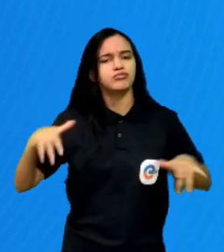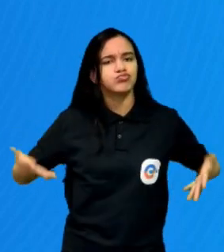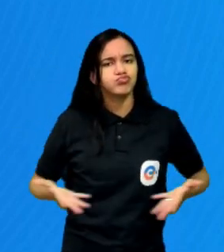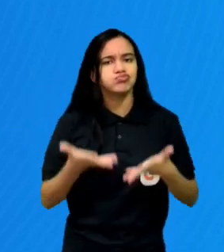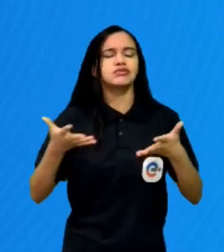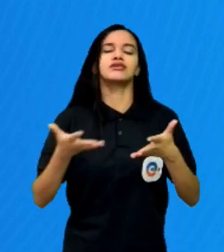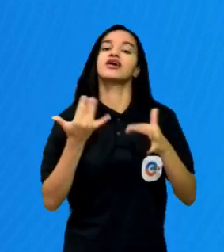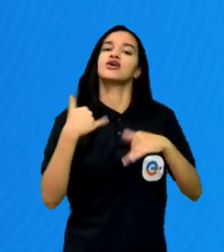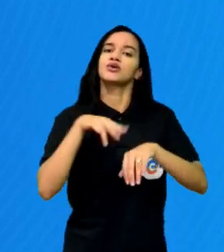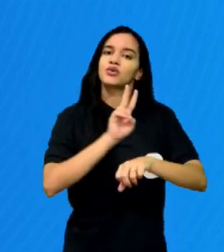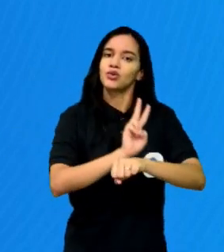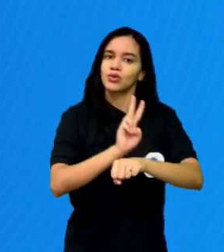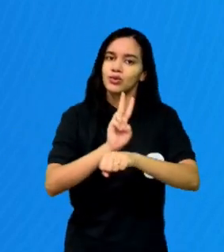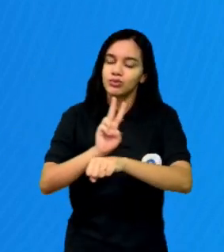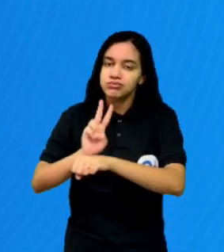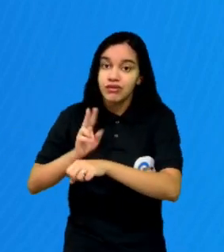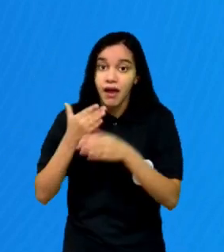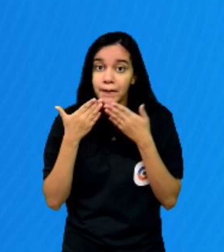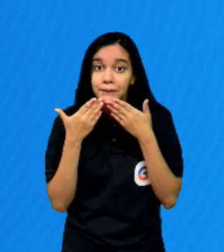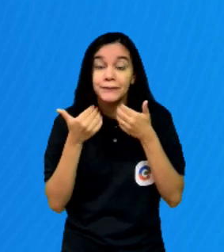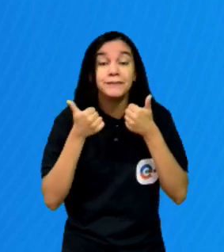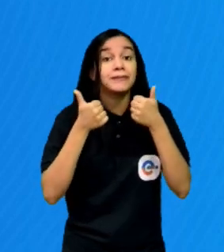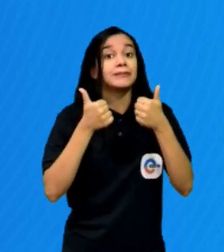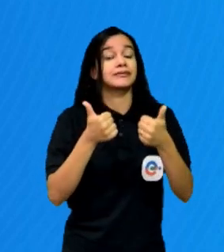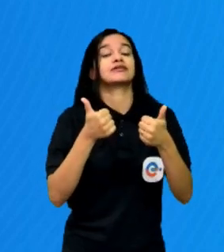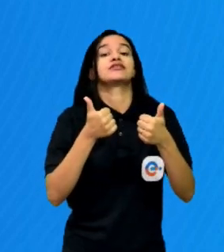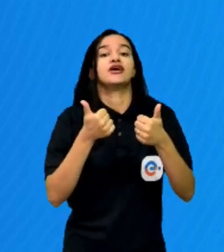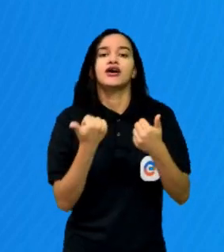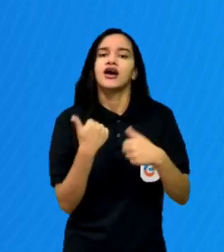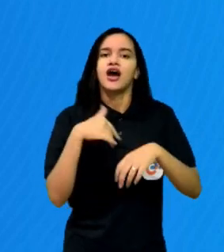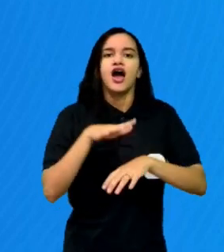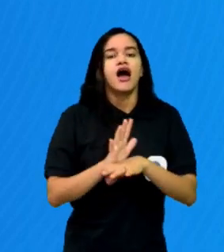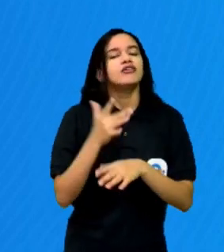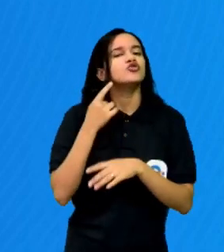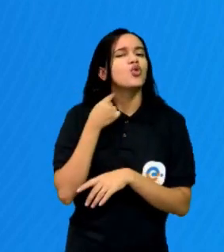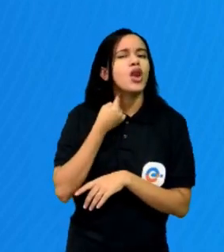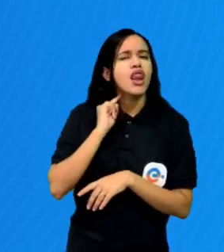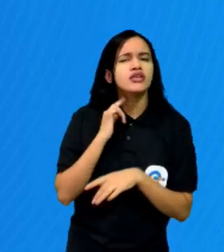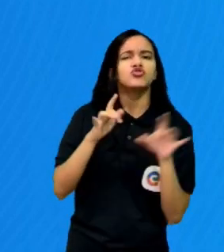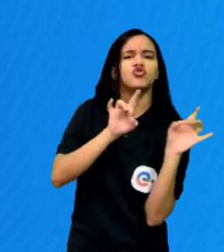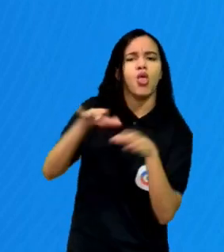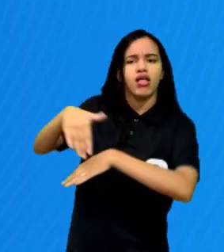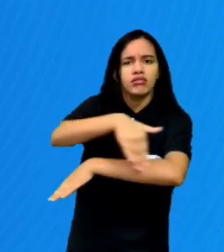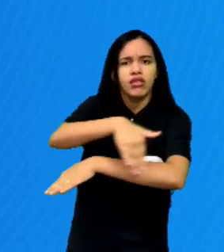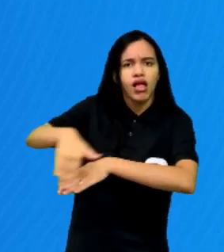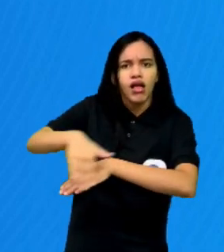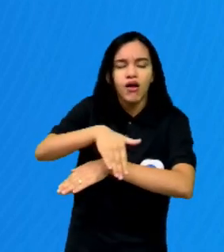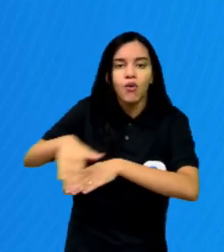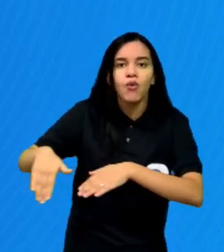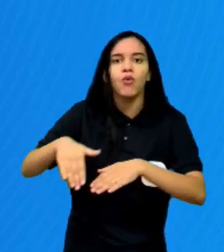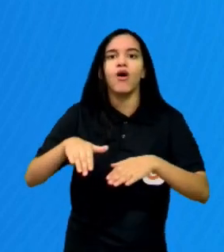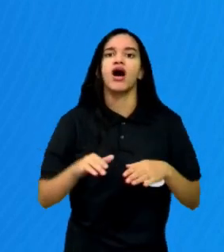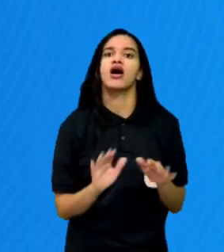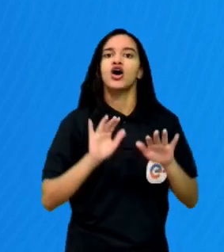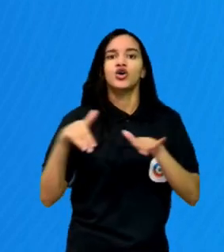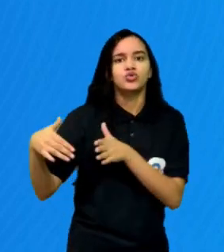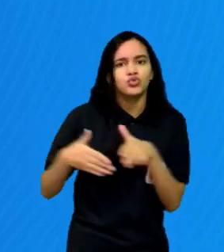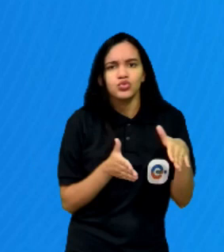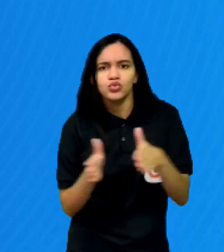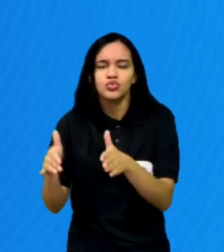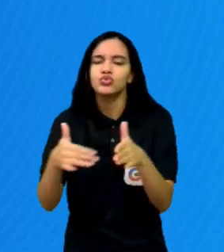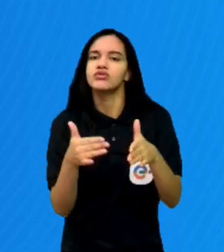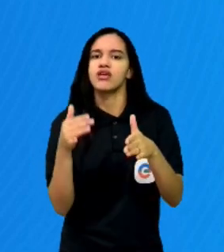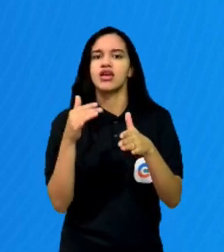devemos cuidar bem dele. Não jogar lixo nas ruas, não poluir os rios e cuidar dos animais e